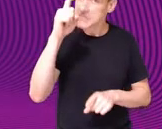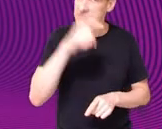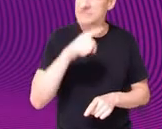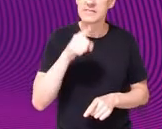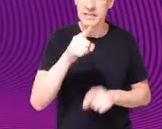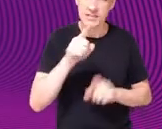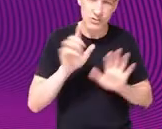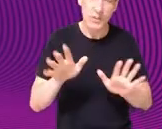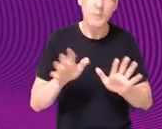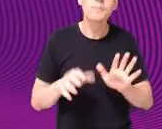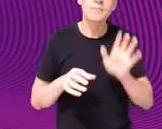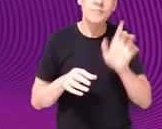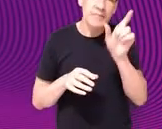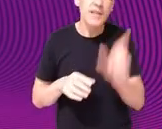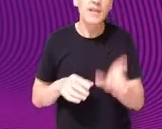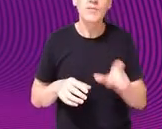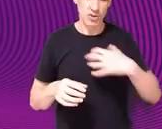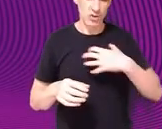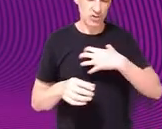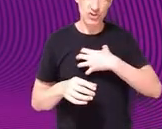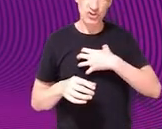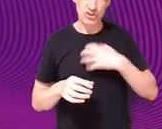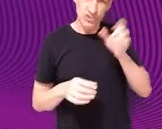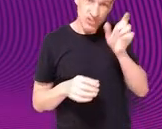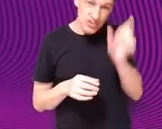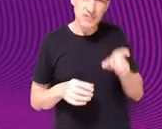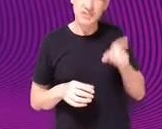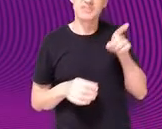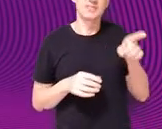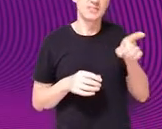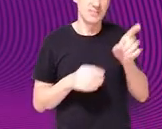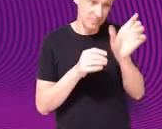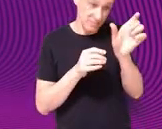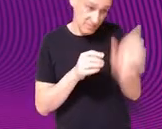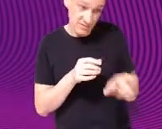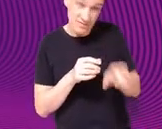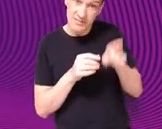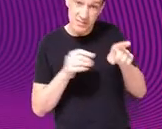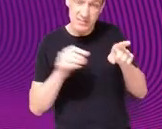tem um fenótipo de hipertrófica. Muito provavelmente, todas aquelas